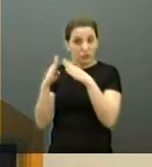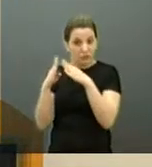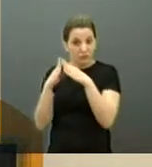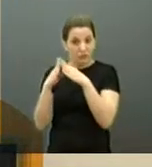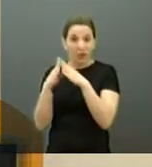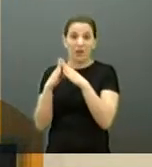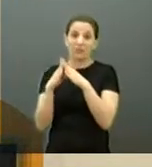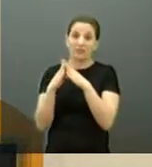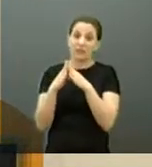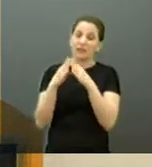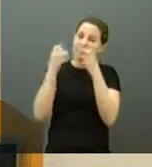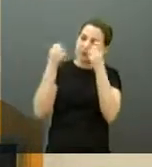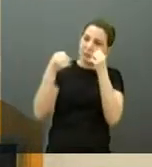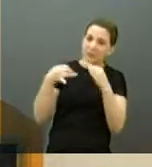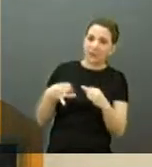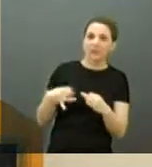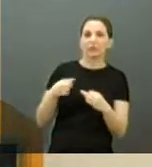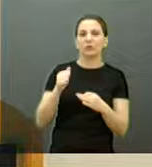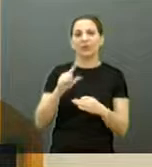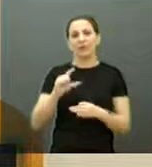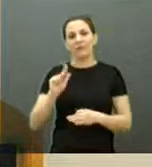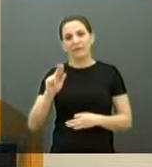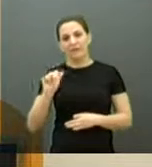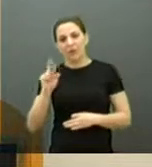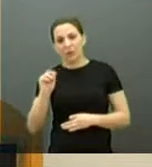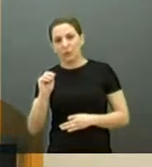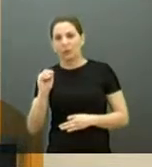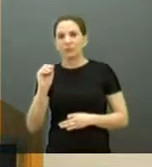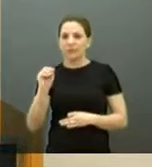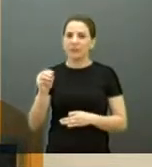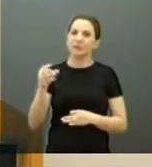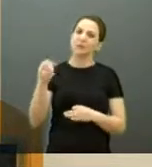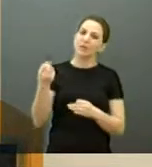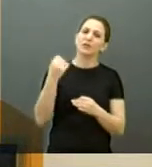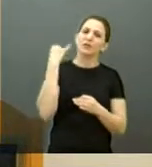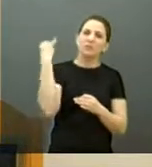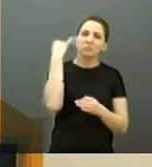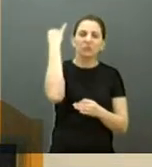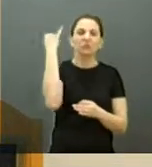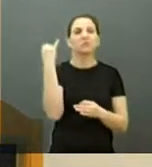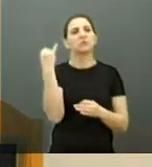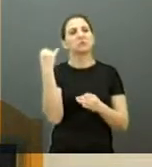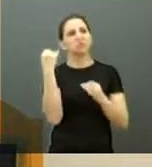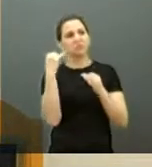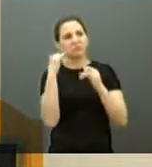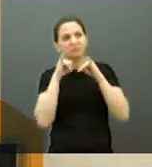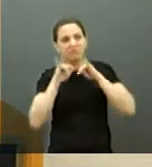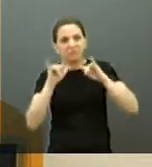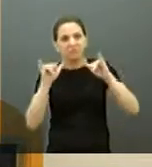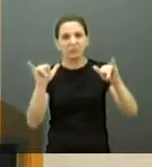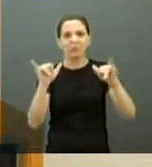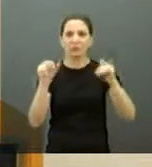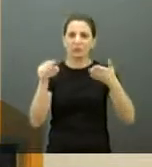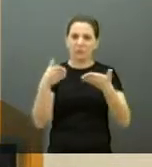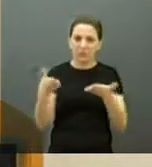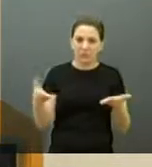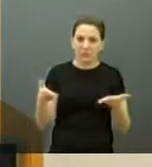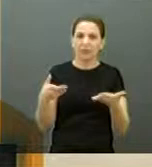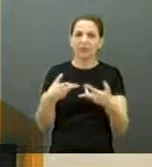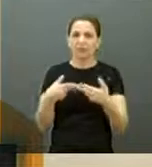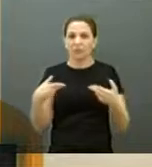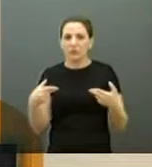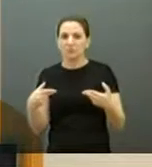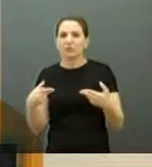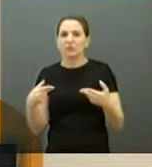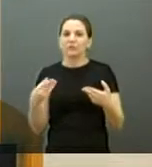aqui, do Álvaro Guedes. Acho que, em que pese ele trazer alguns dados importantes, sobretudo no que se refere às